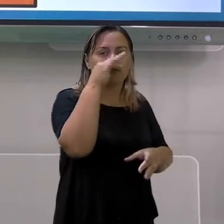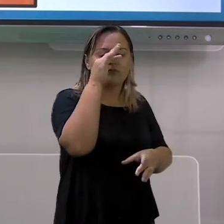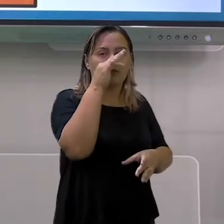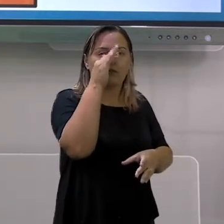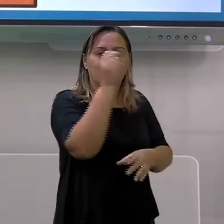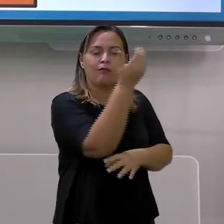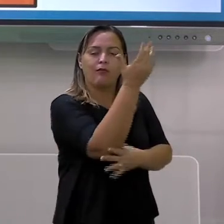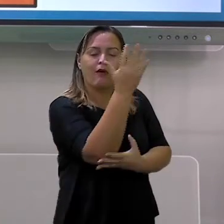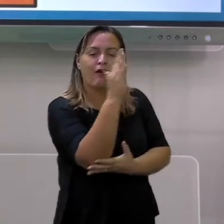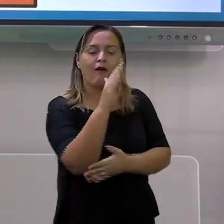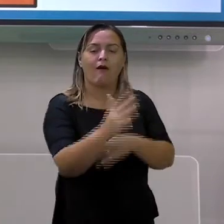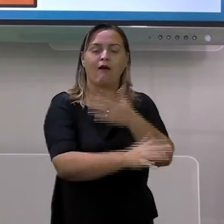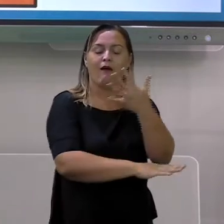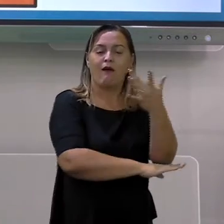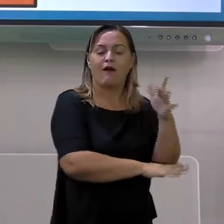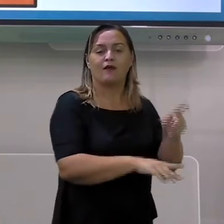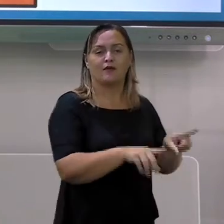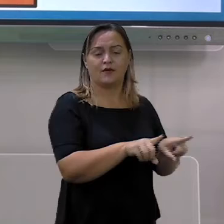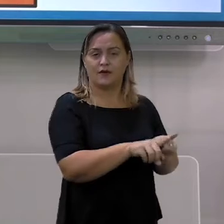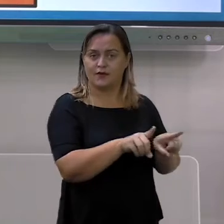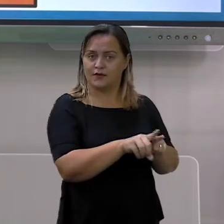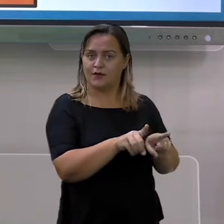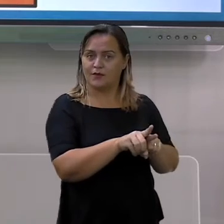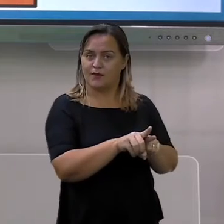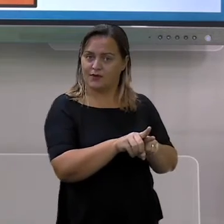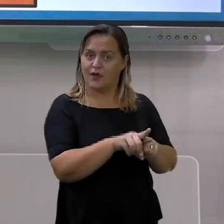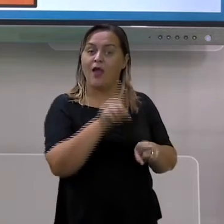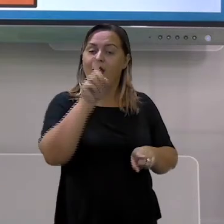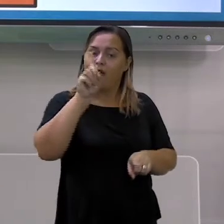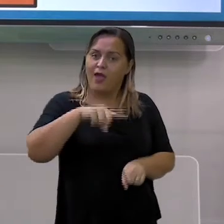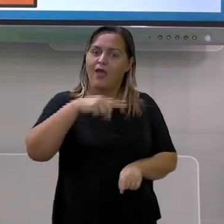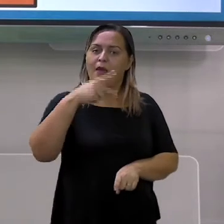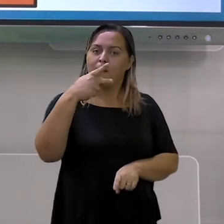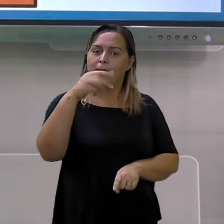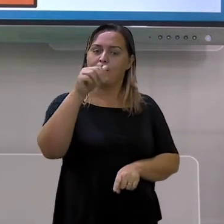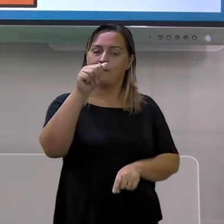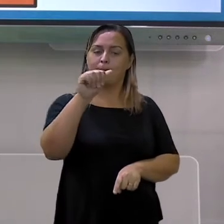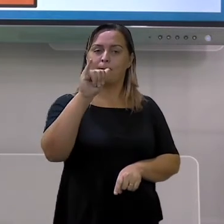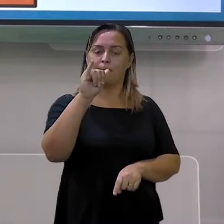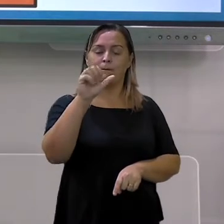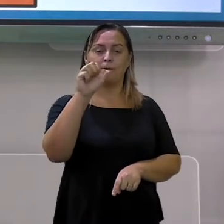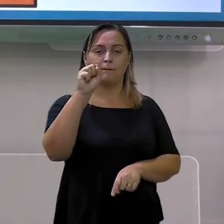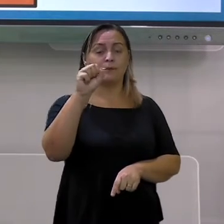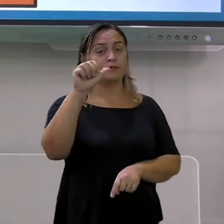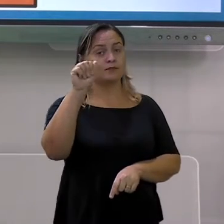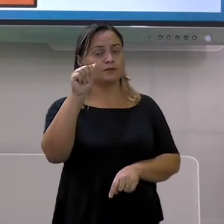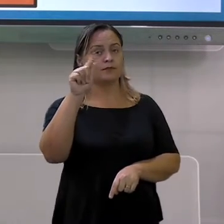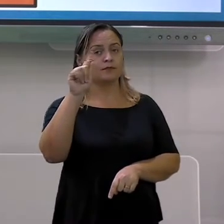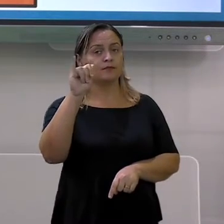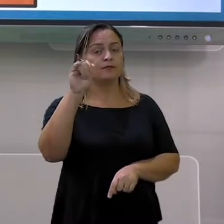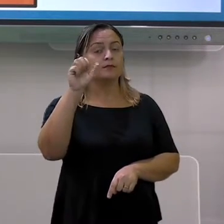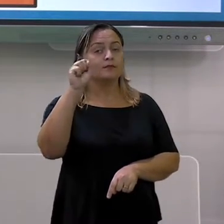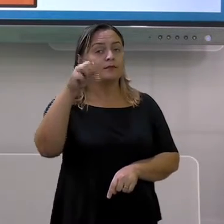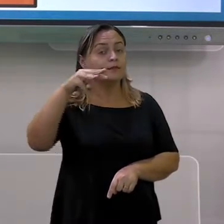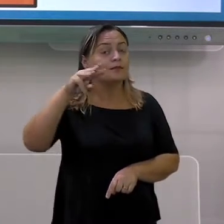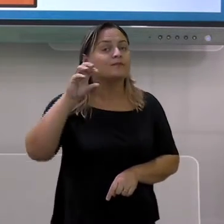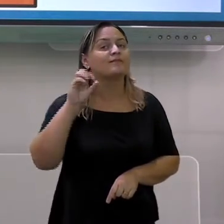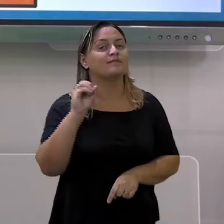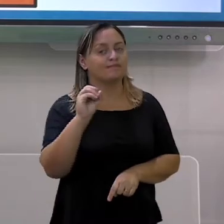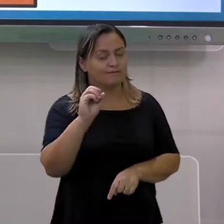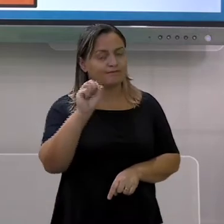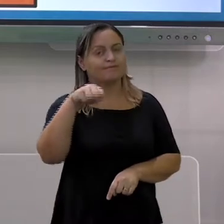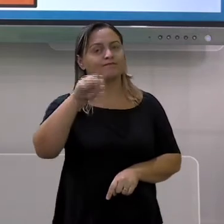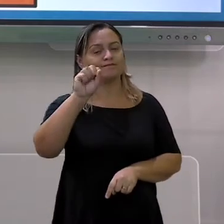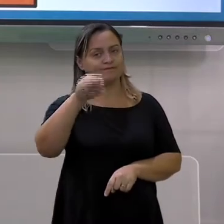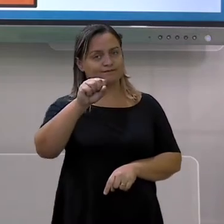o espaço e transformá-lo em um ambiente mais agradável, que um dia já foi, mas foi destruído por uma